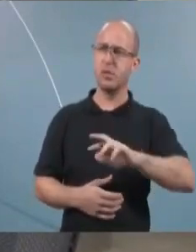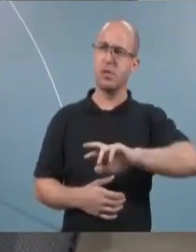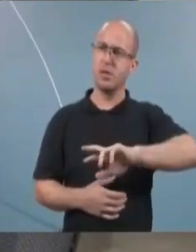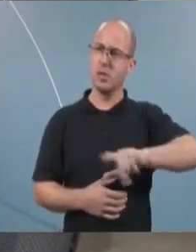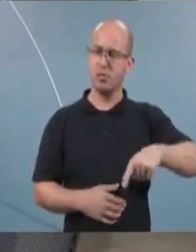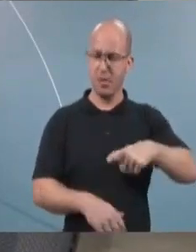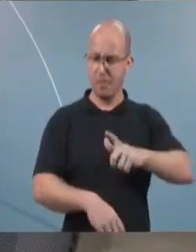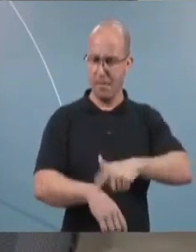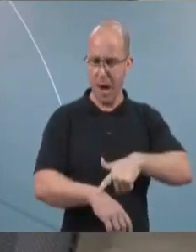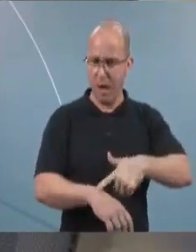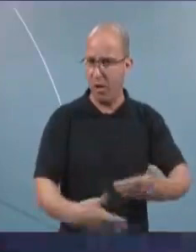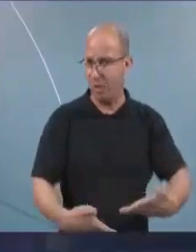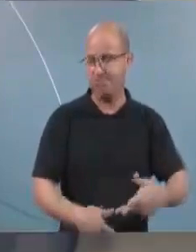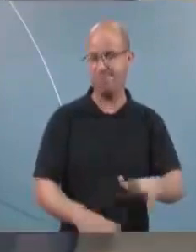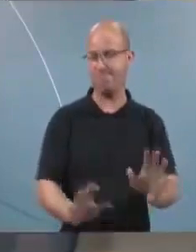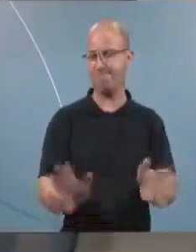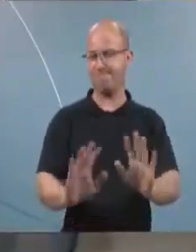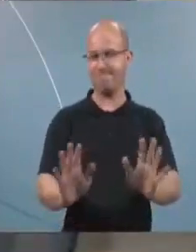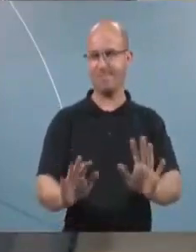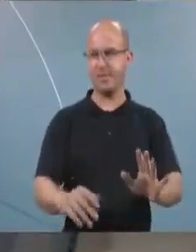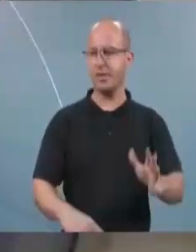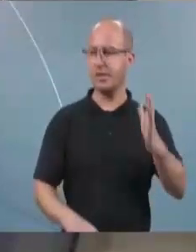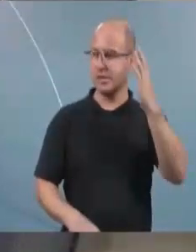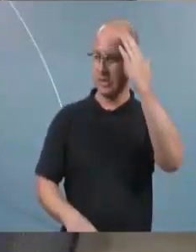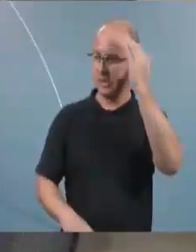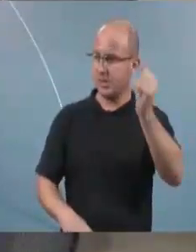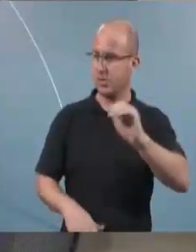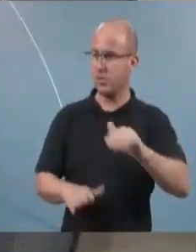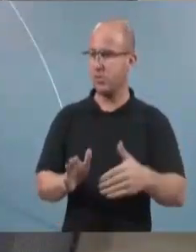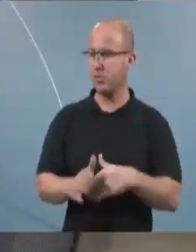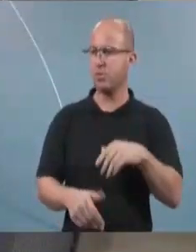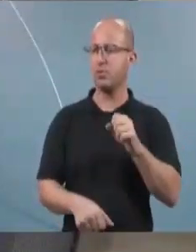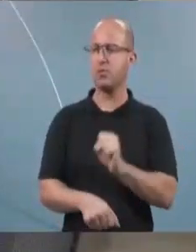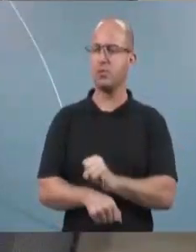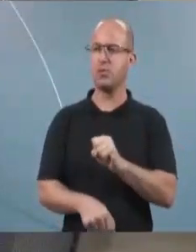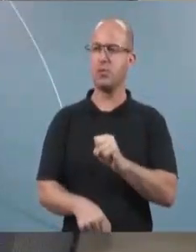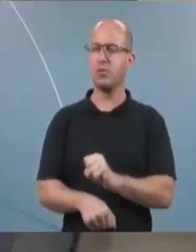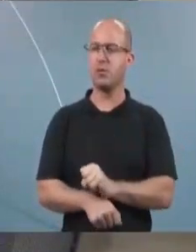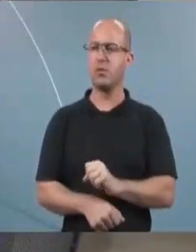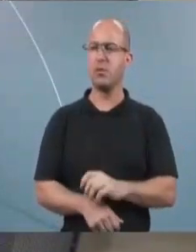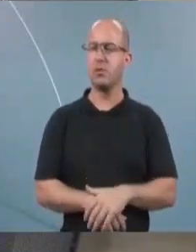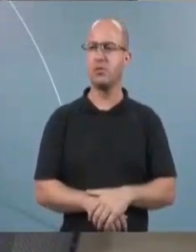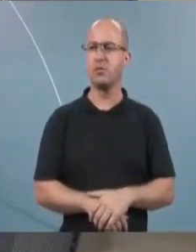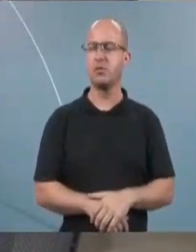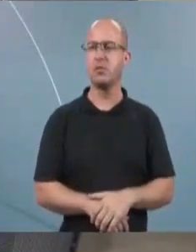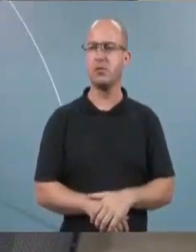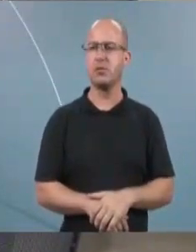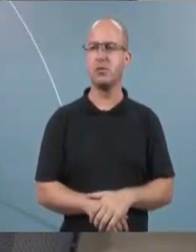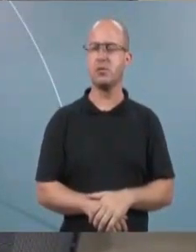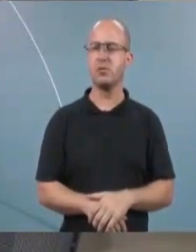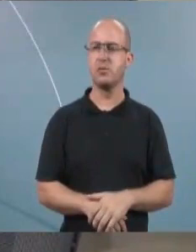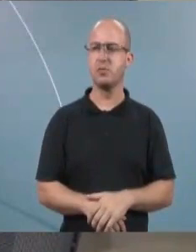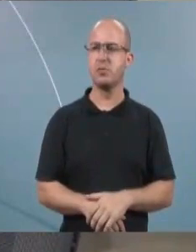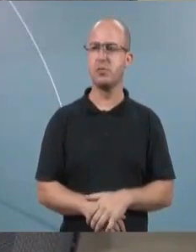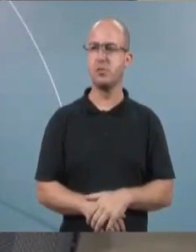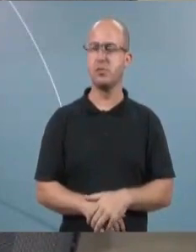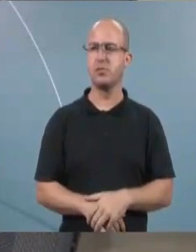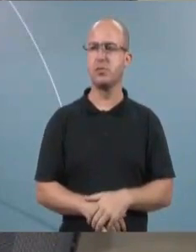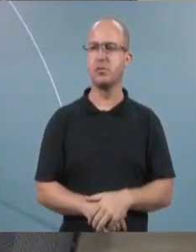de imediato eu sei que tá todo mundo aqui esperando que a gente